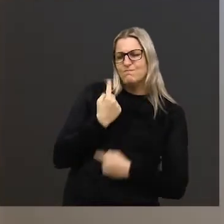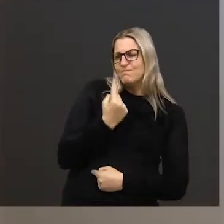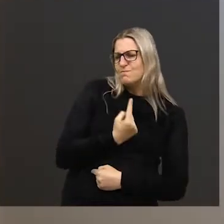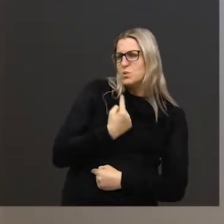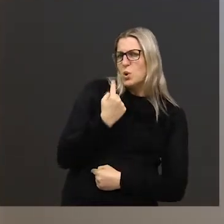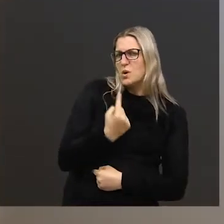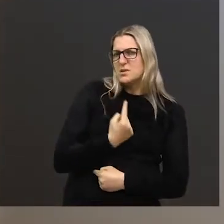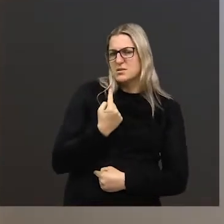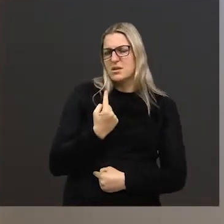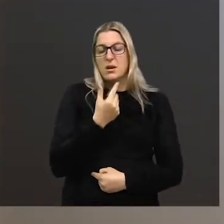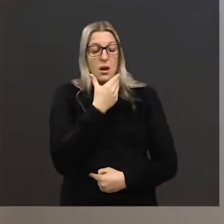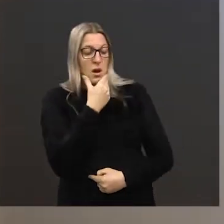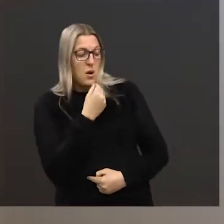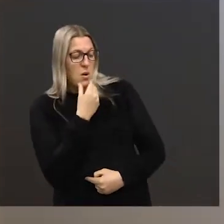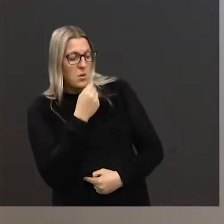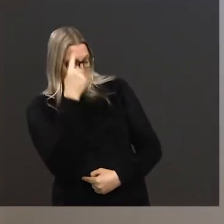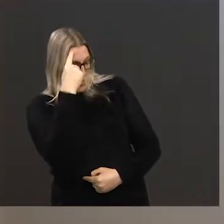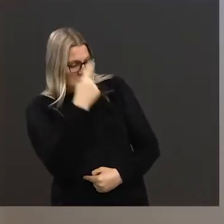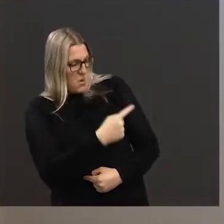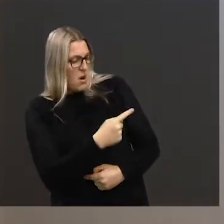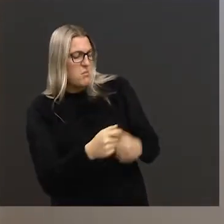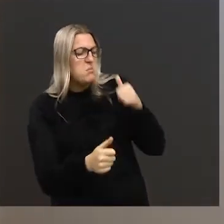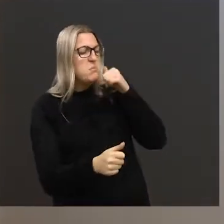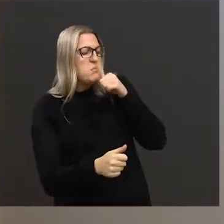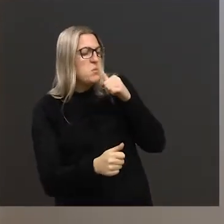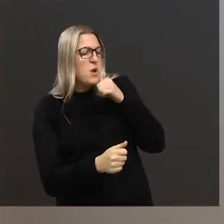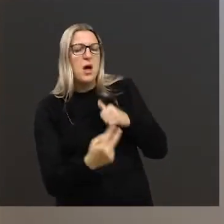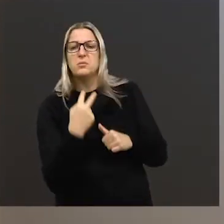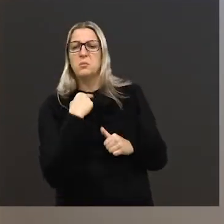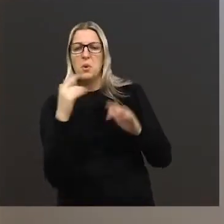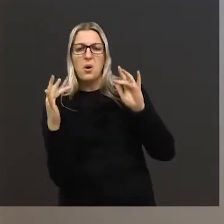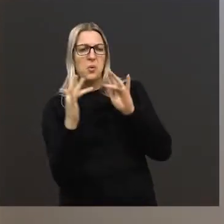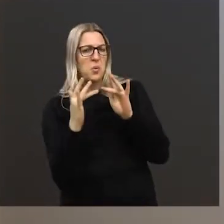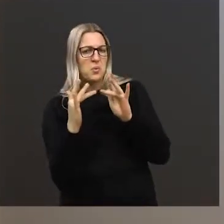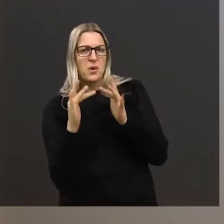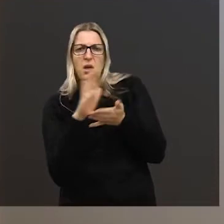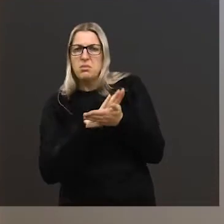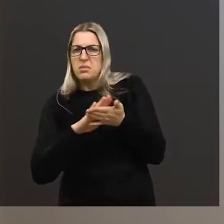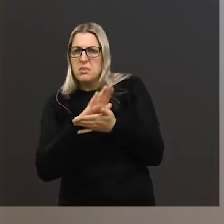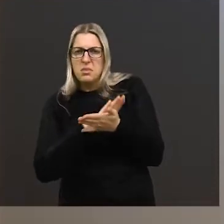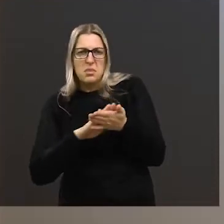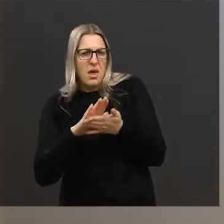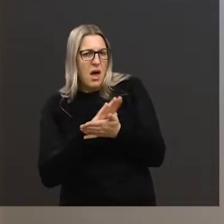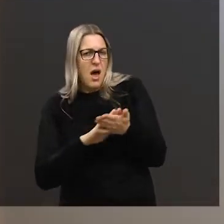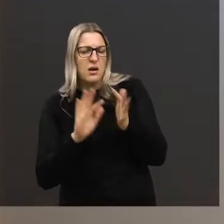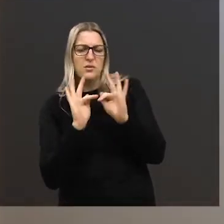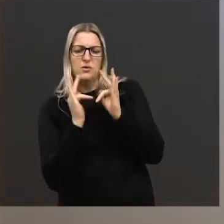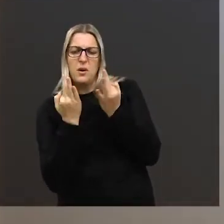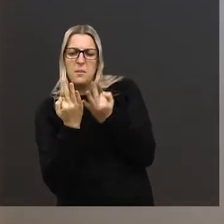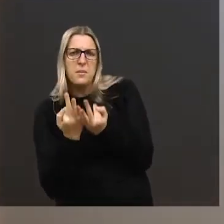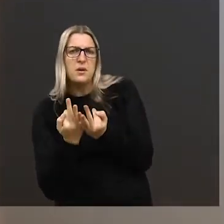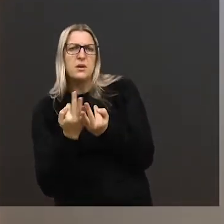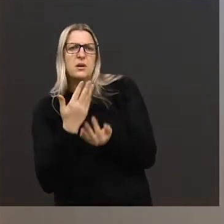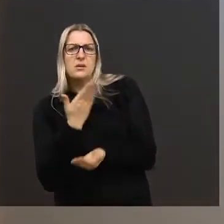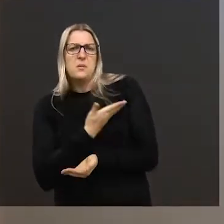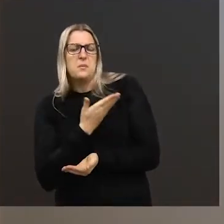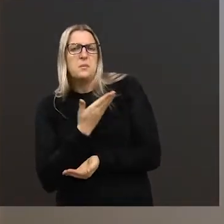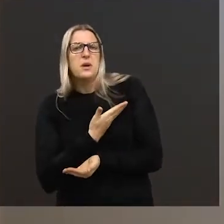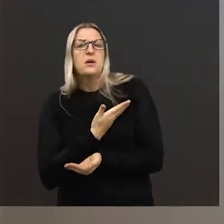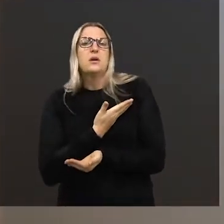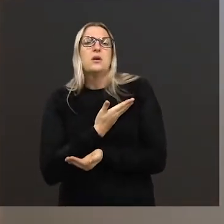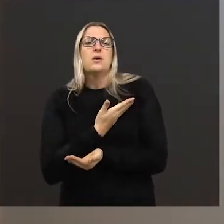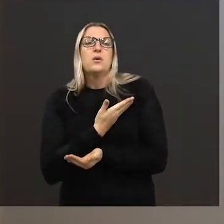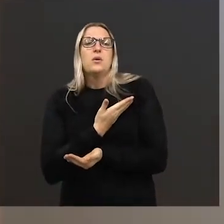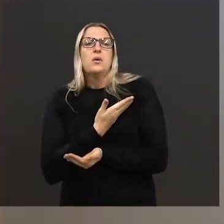o agressor ele passa a isolar aquela vítima de violência, não deixando com que ela converse com seus parentes,